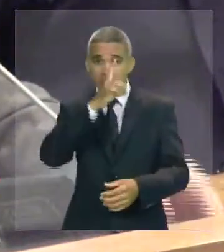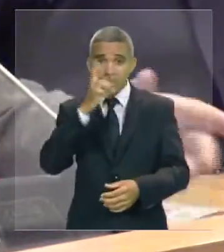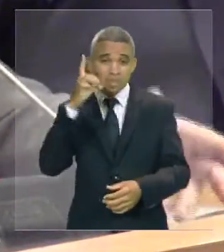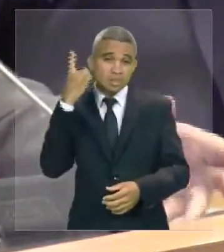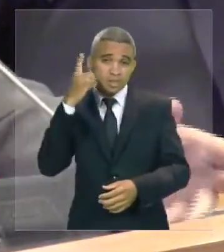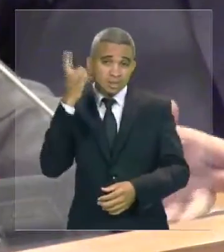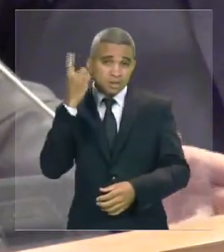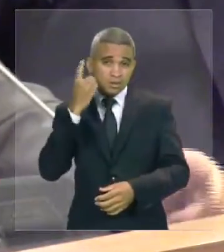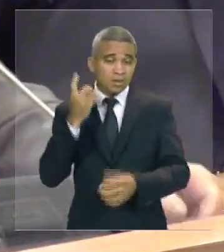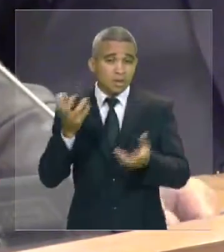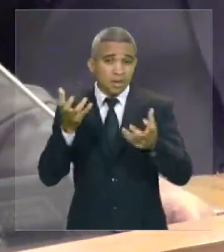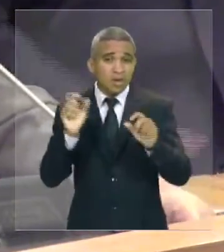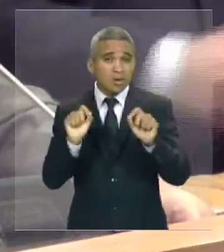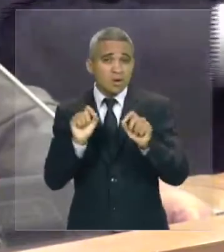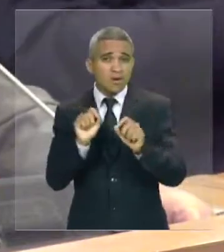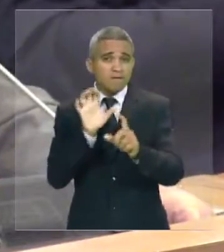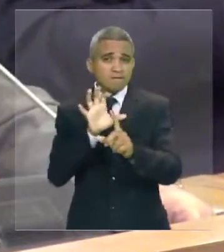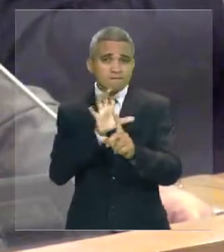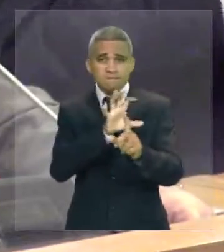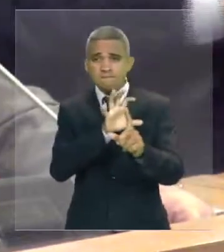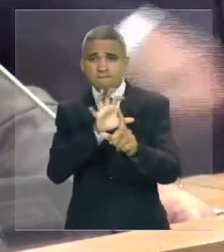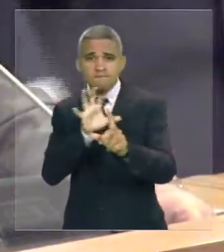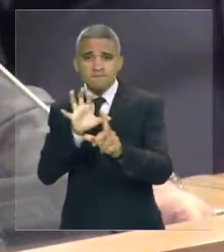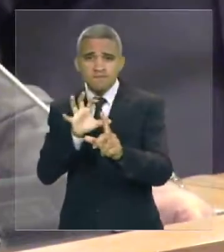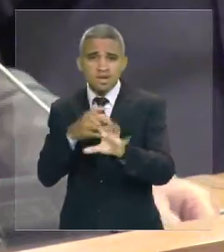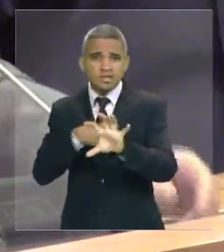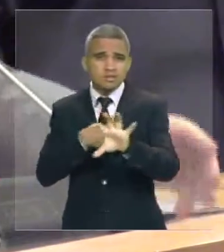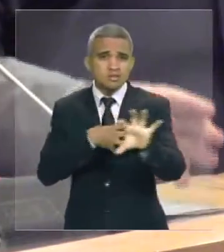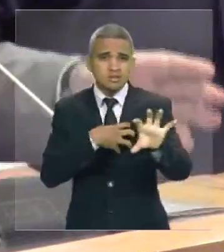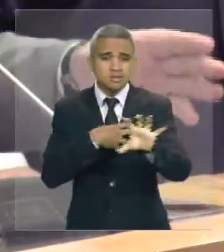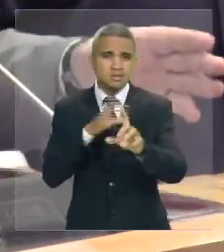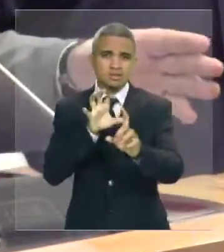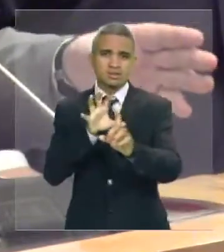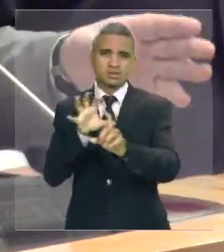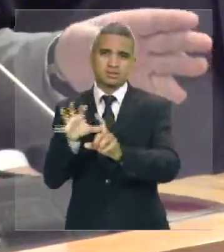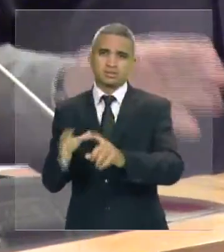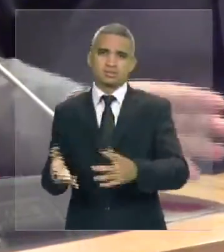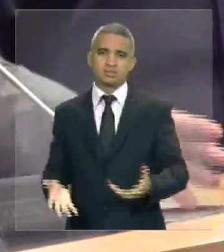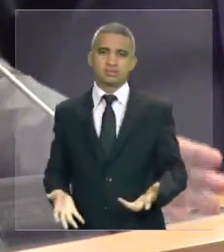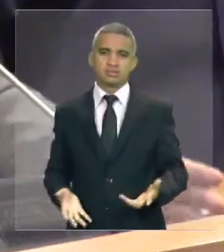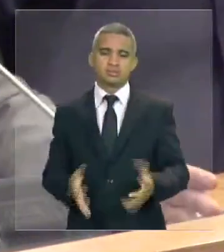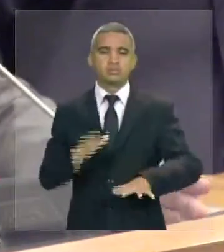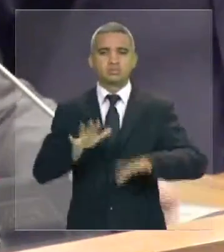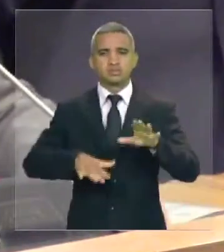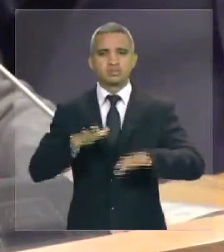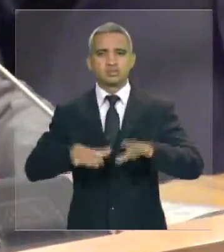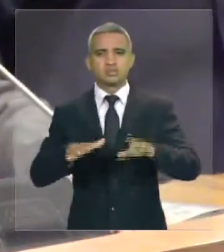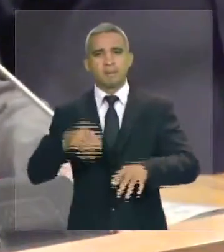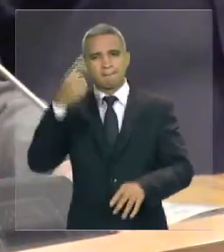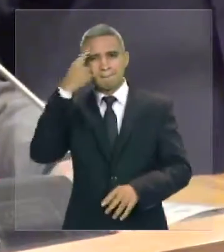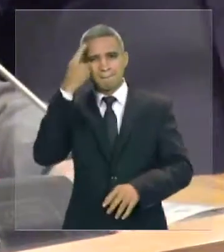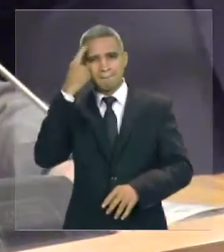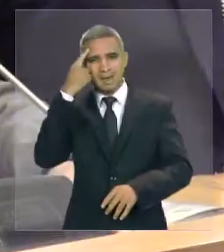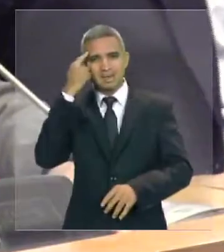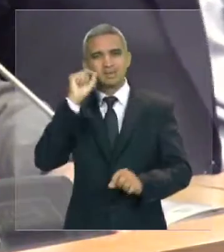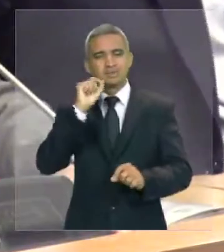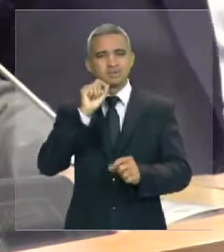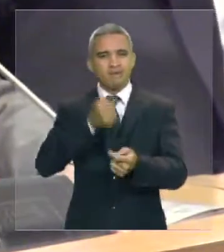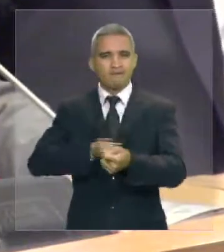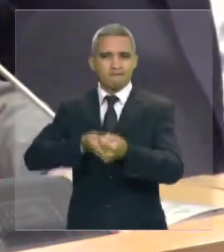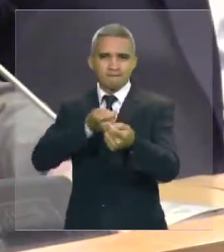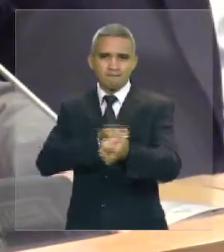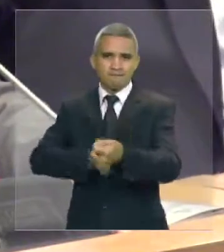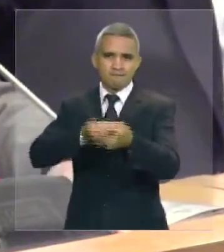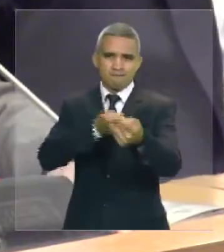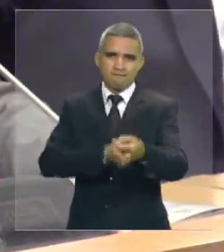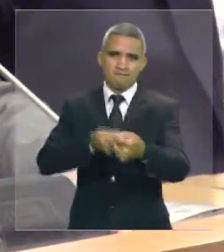o sentimento das pessoas, muitas vezes fazendo delas massa de manobra. Isso